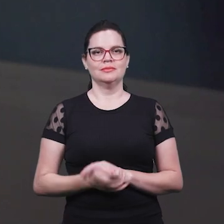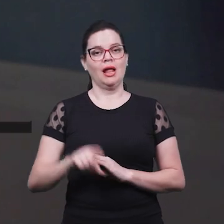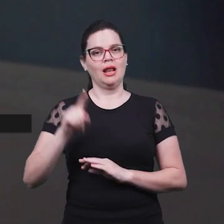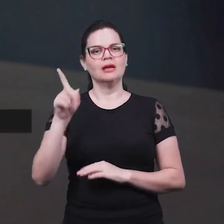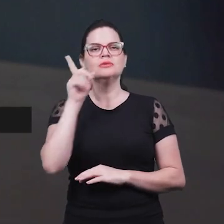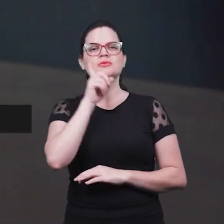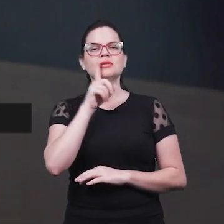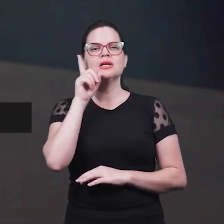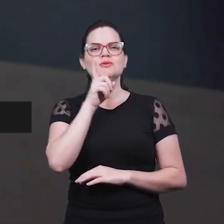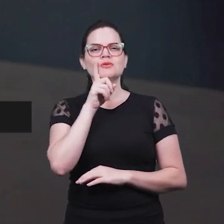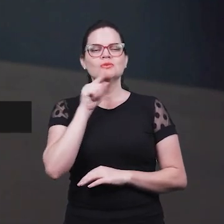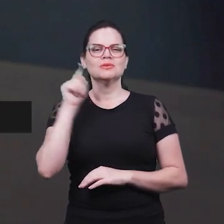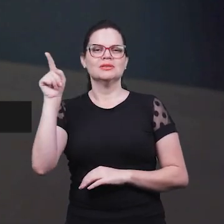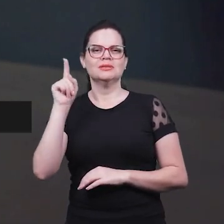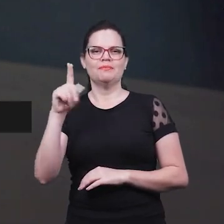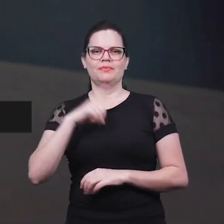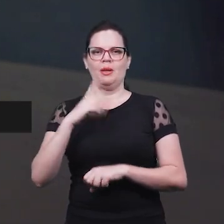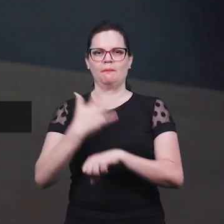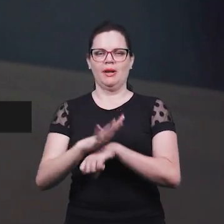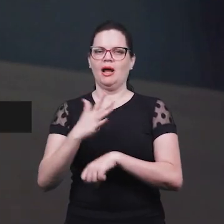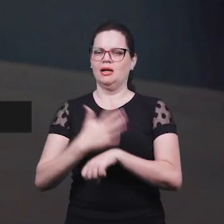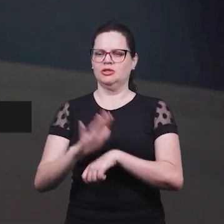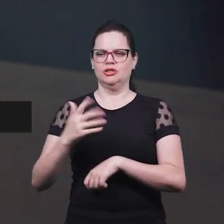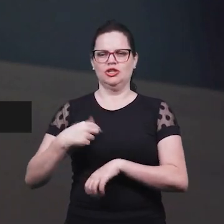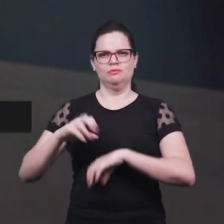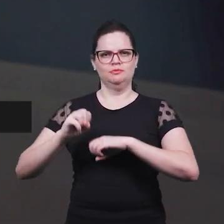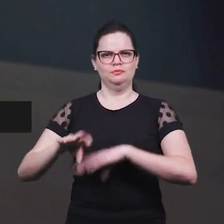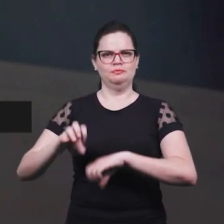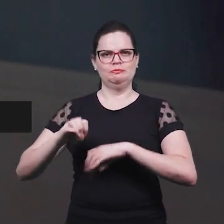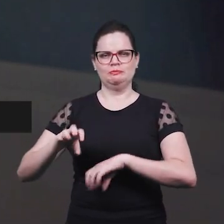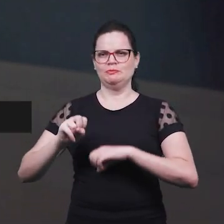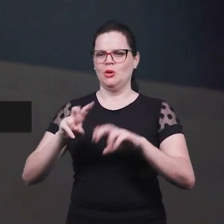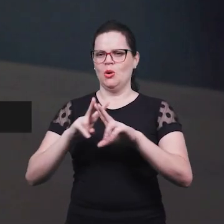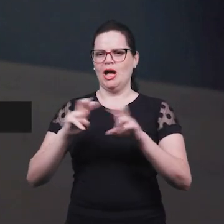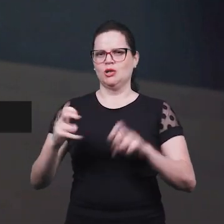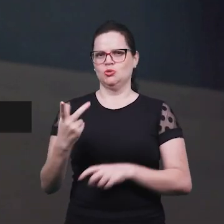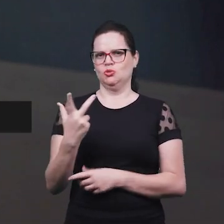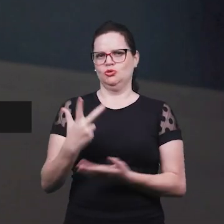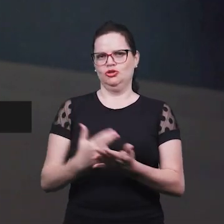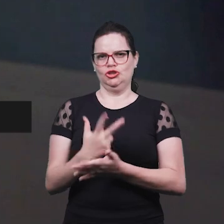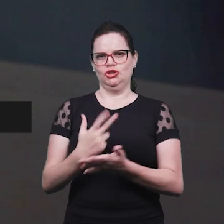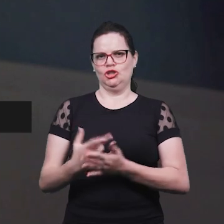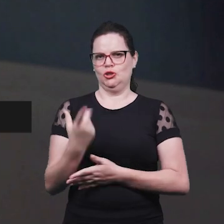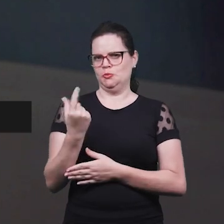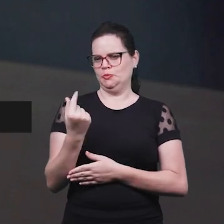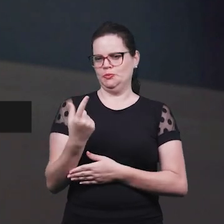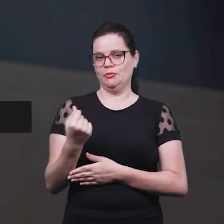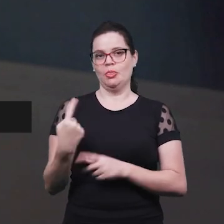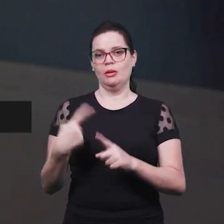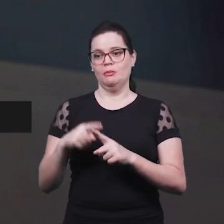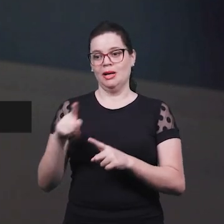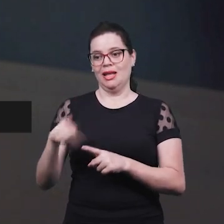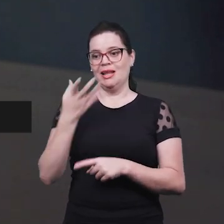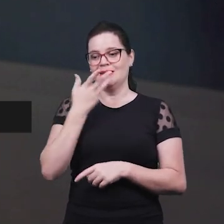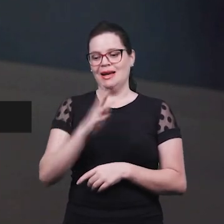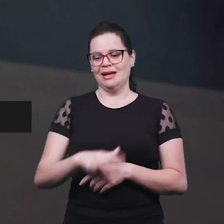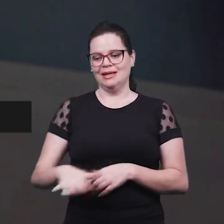Estados Unidos é uma prática, né? Essa educação financeira já está lá dentro do berço. A criança nasce lá. Aqui no Brasil,